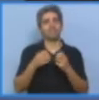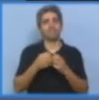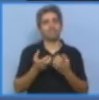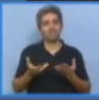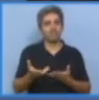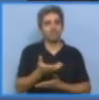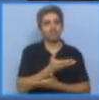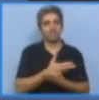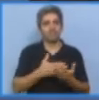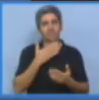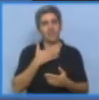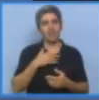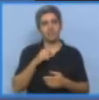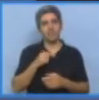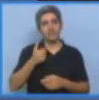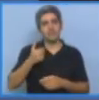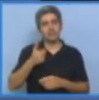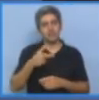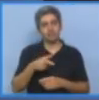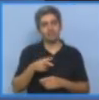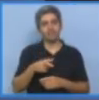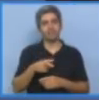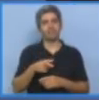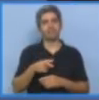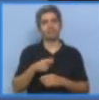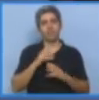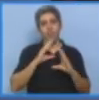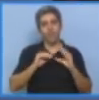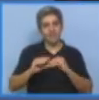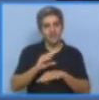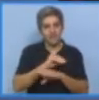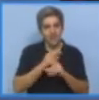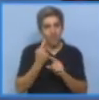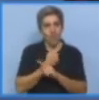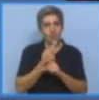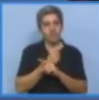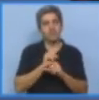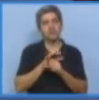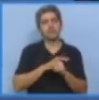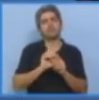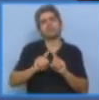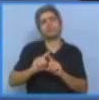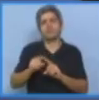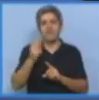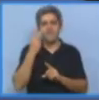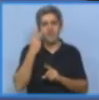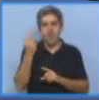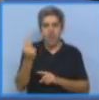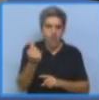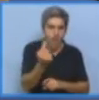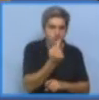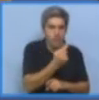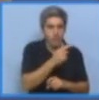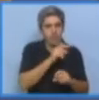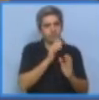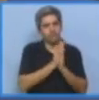confraternizar e nos leva sobretudo a conversar sobre diversos aspectos da vida de cada um,